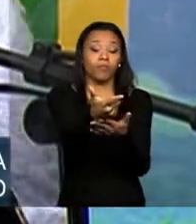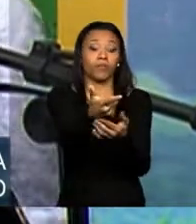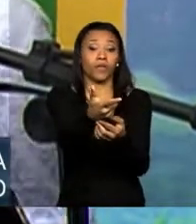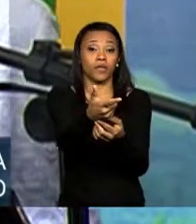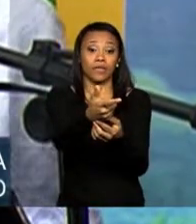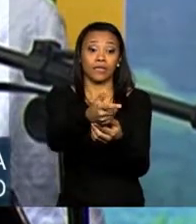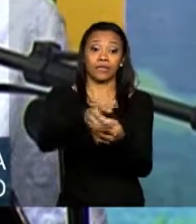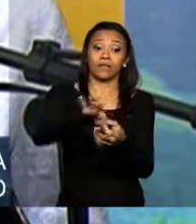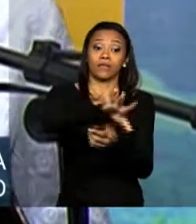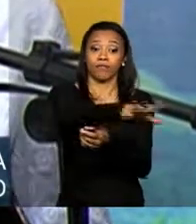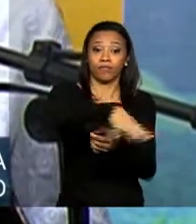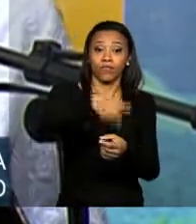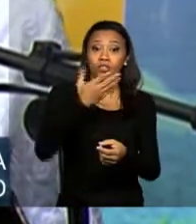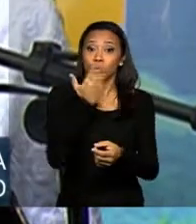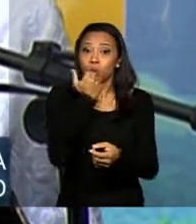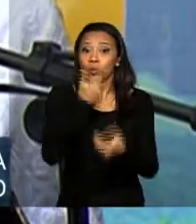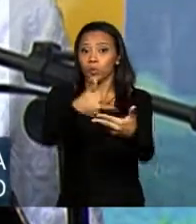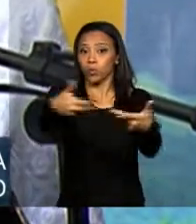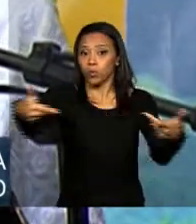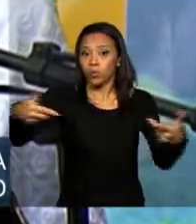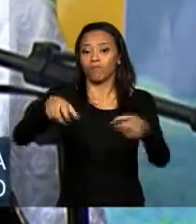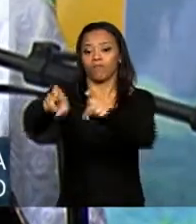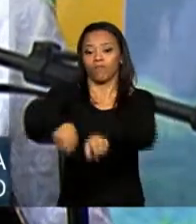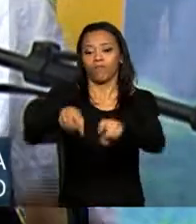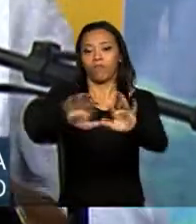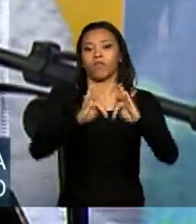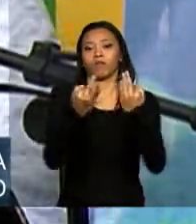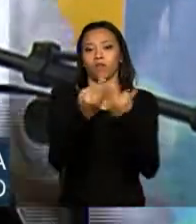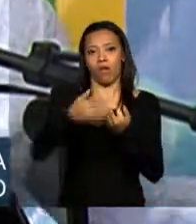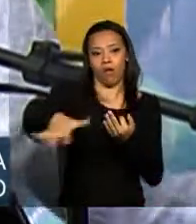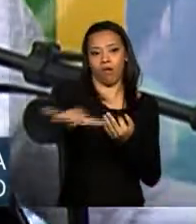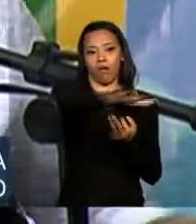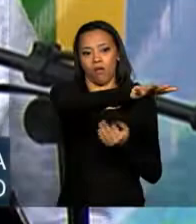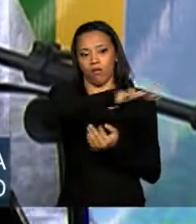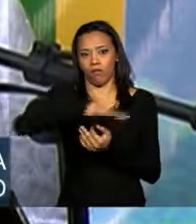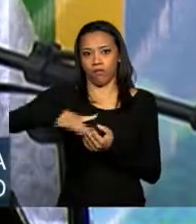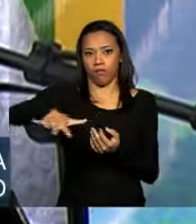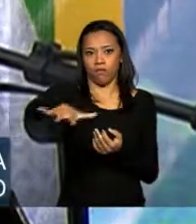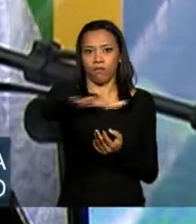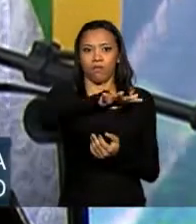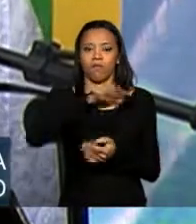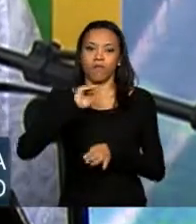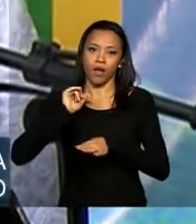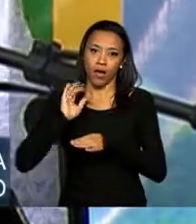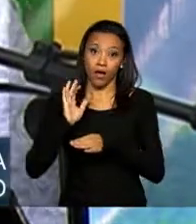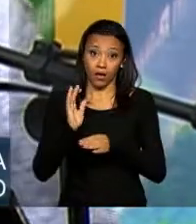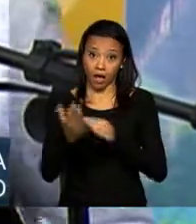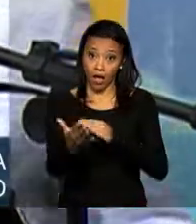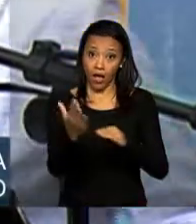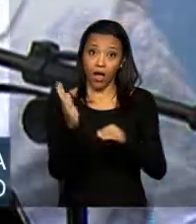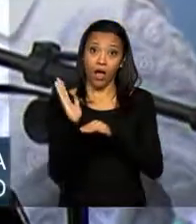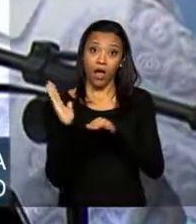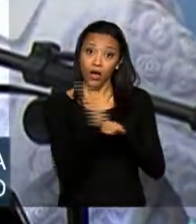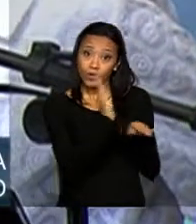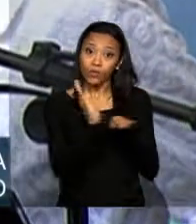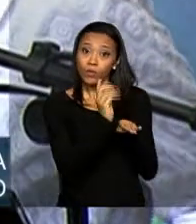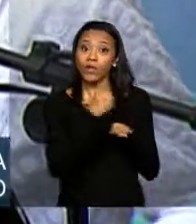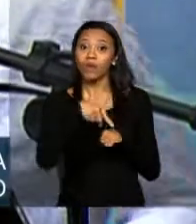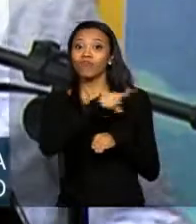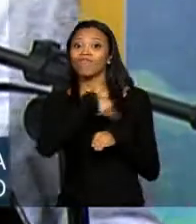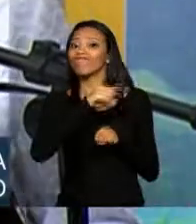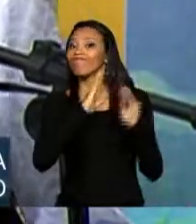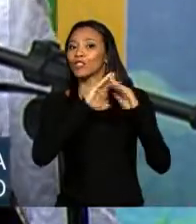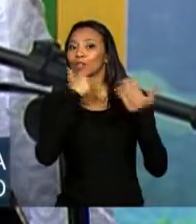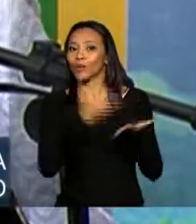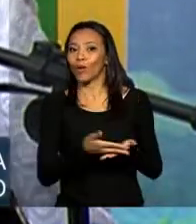agricultura familiar para atender toda a estrutura de educação e